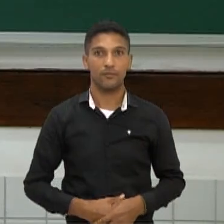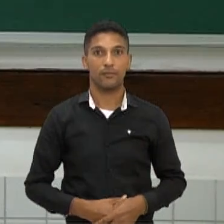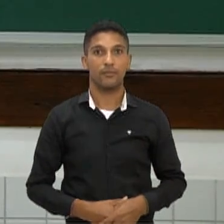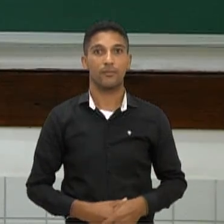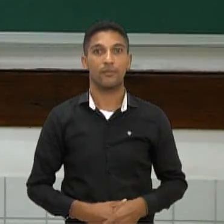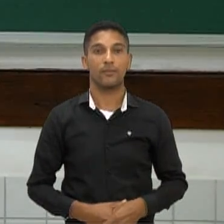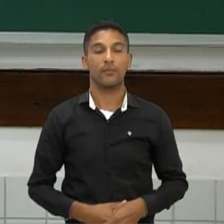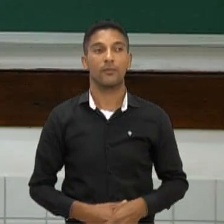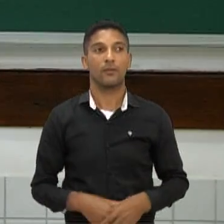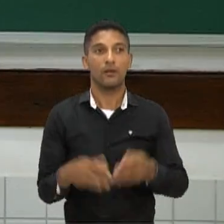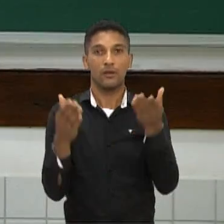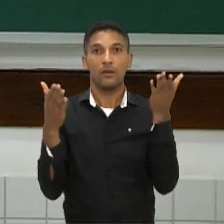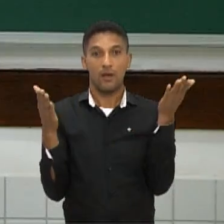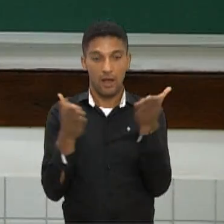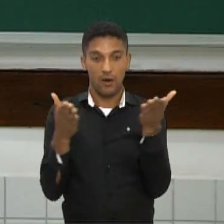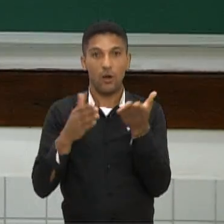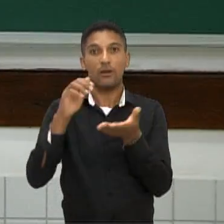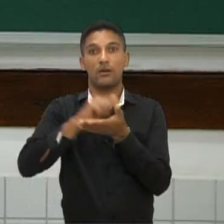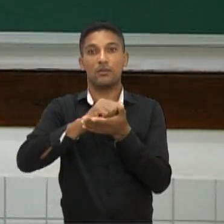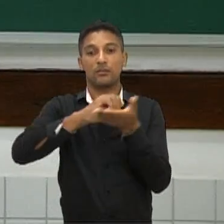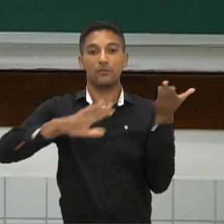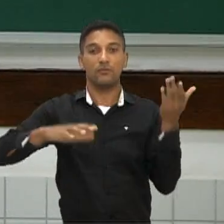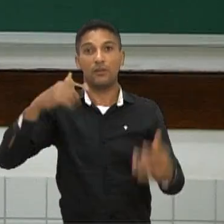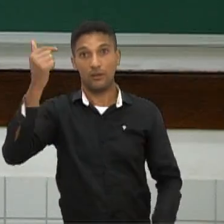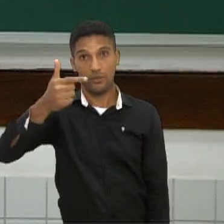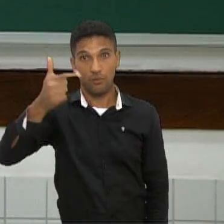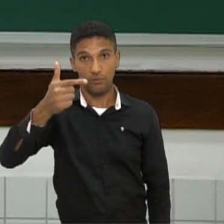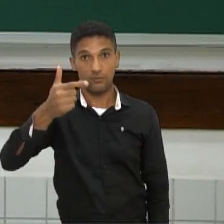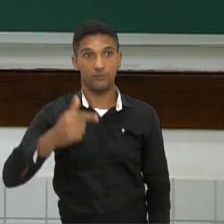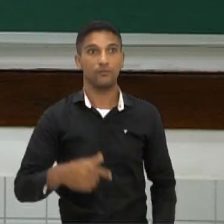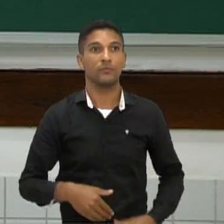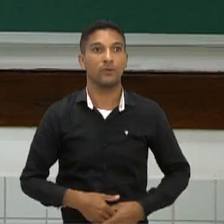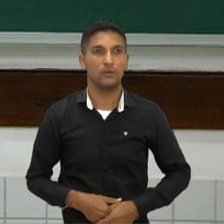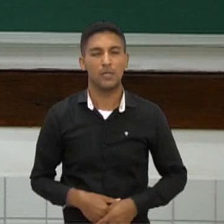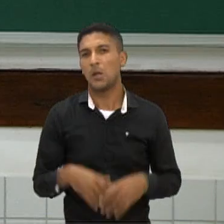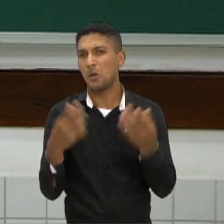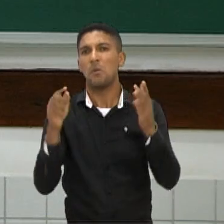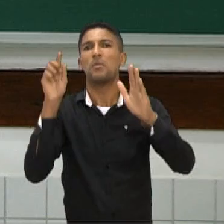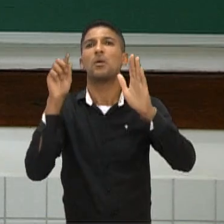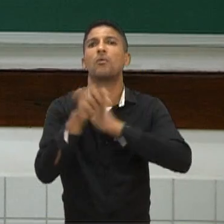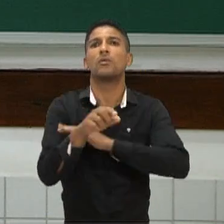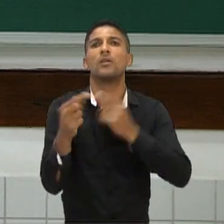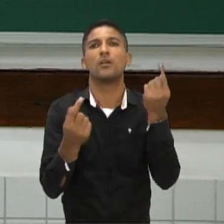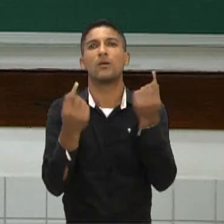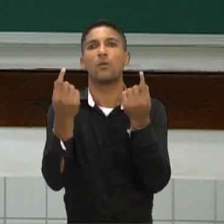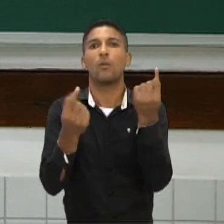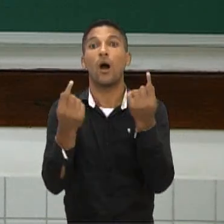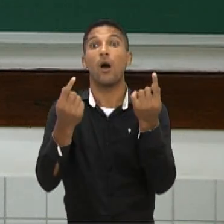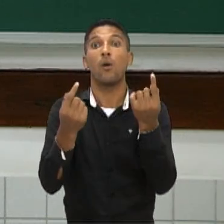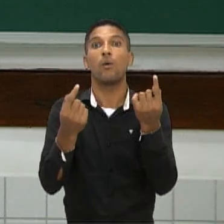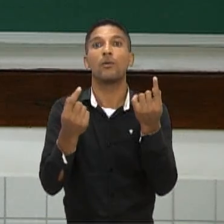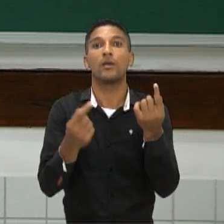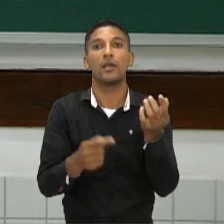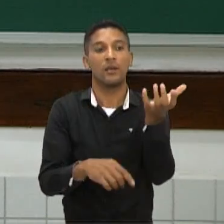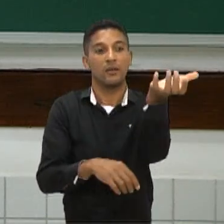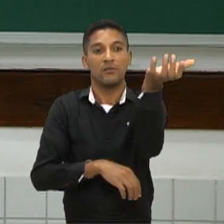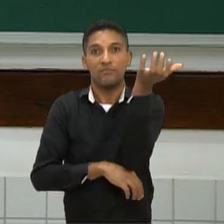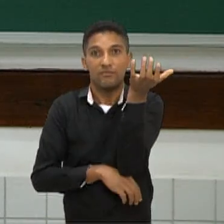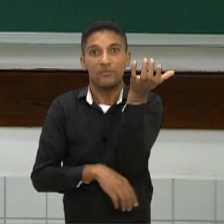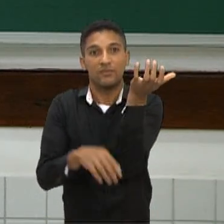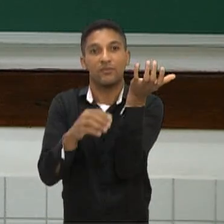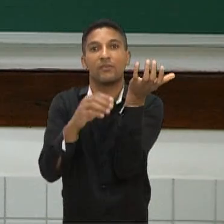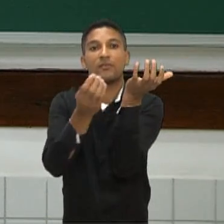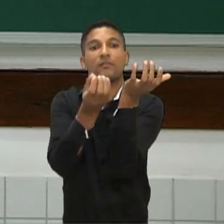Fresquinho aí na cabeça de vocês, que acabamos de falar sobre ela. Qual a vegetação predominante no estado do